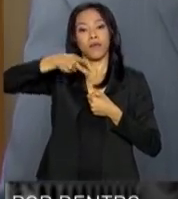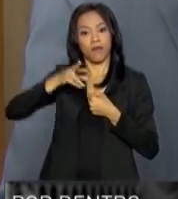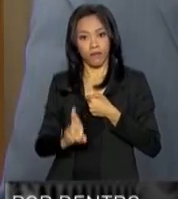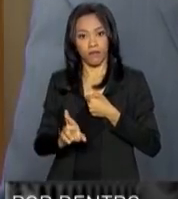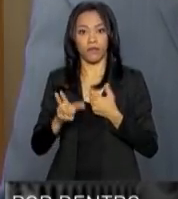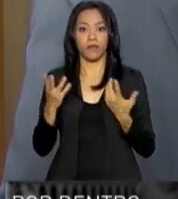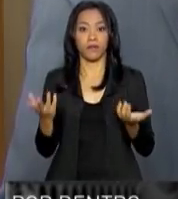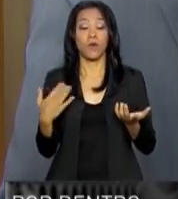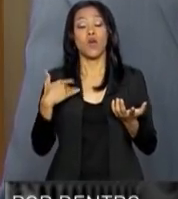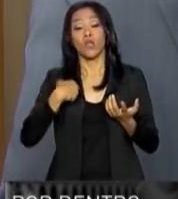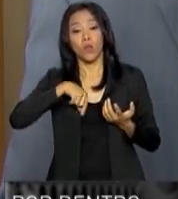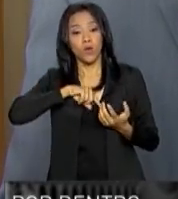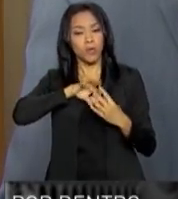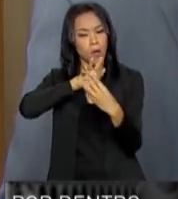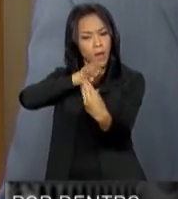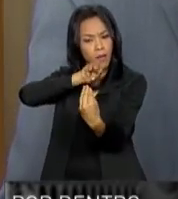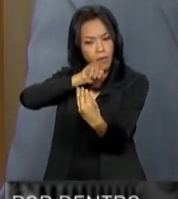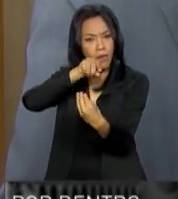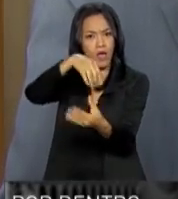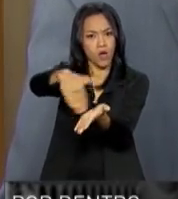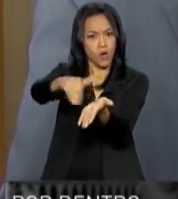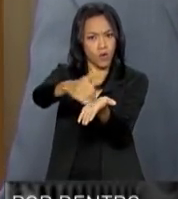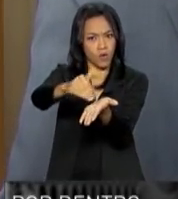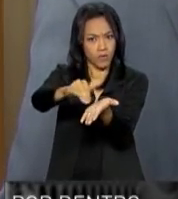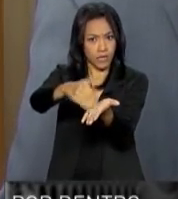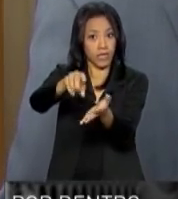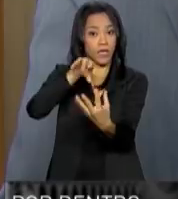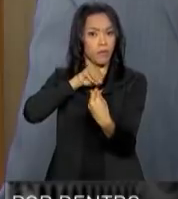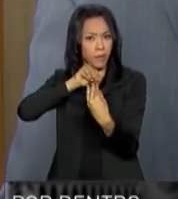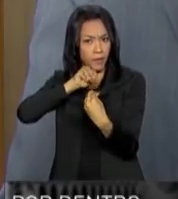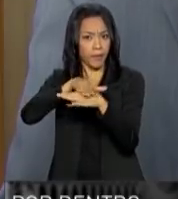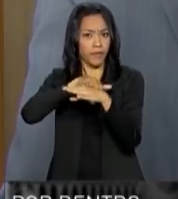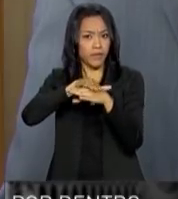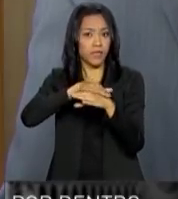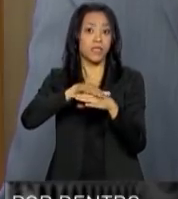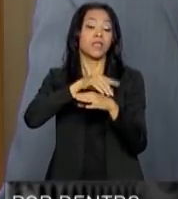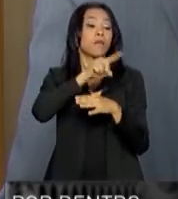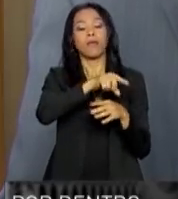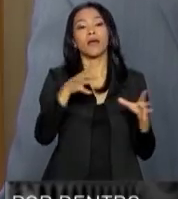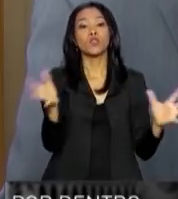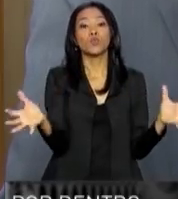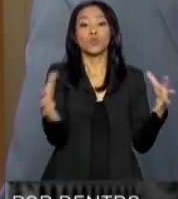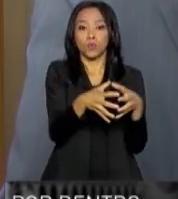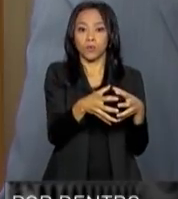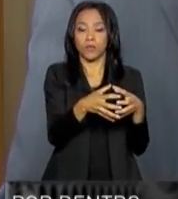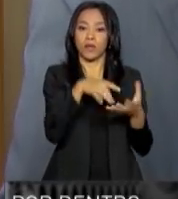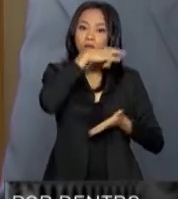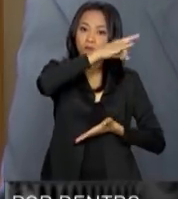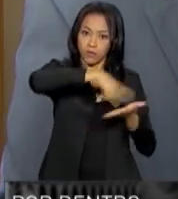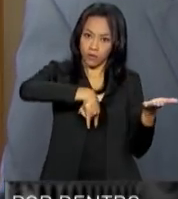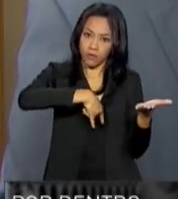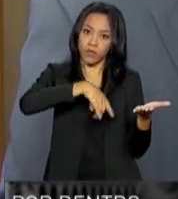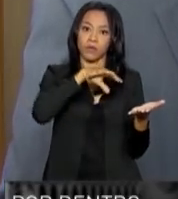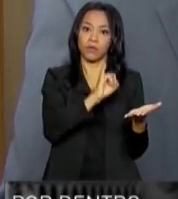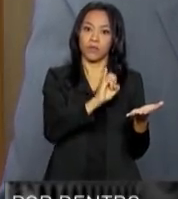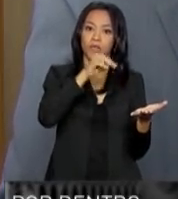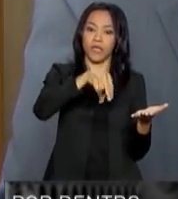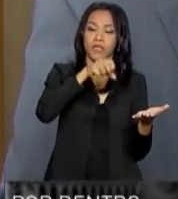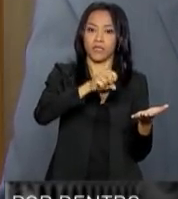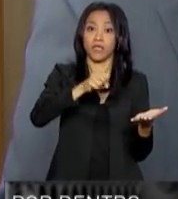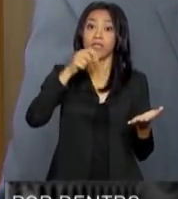conversa com a secretaria para juntarmos o cadastro dele junto com os cadastros do inss para que futuramente ainda